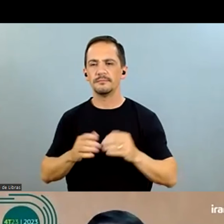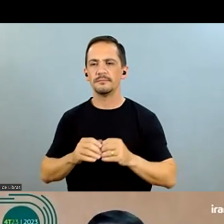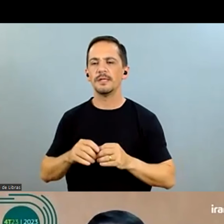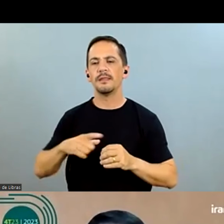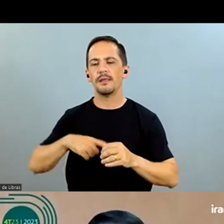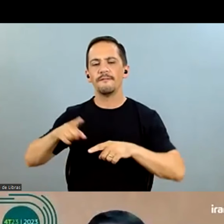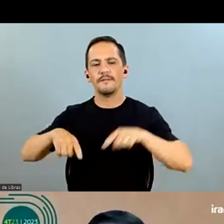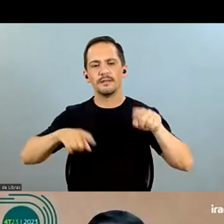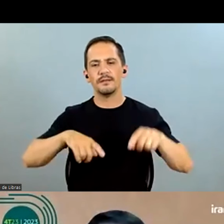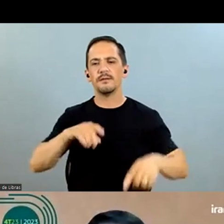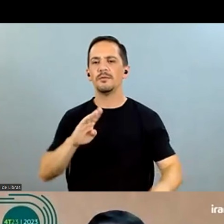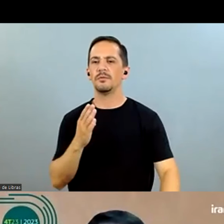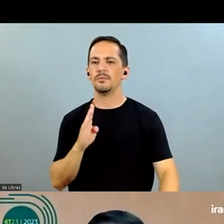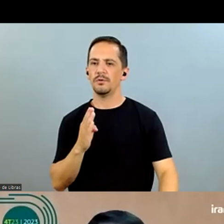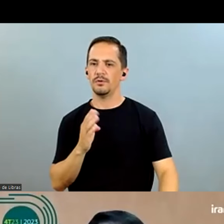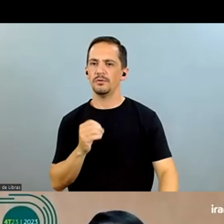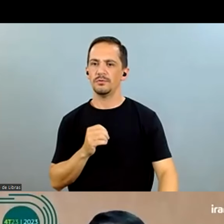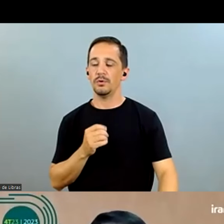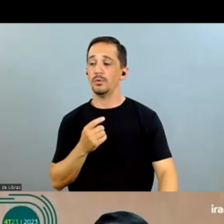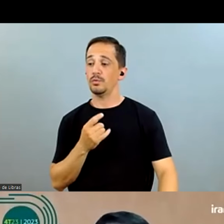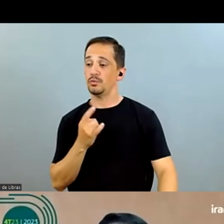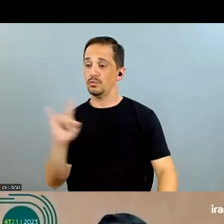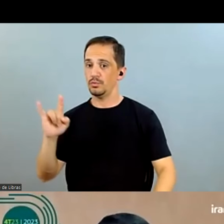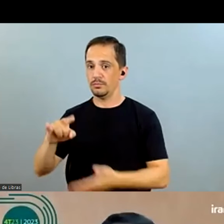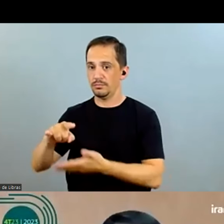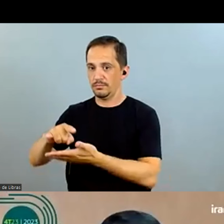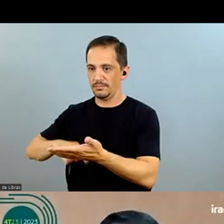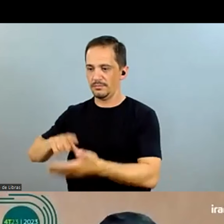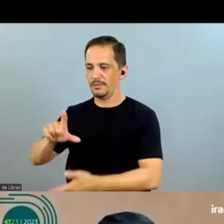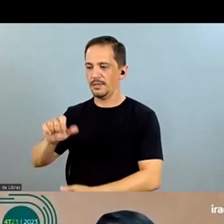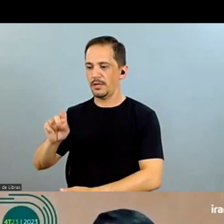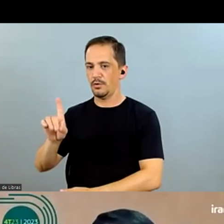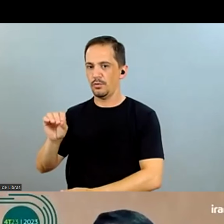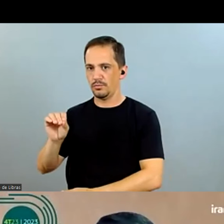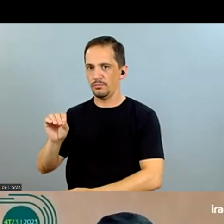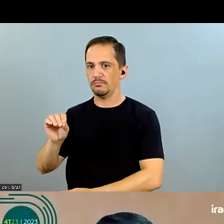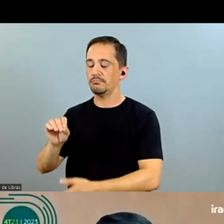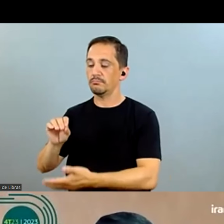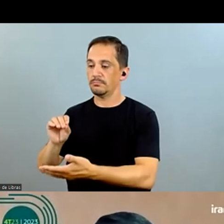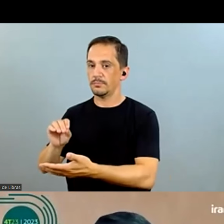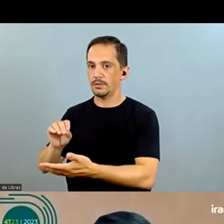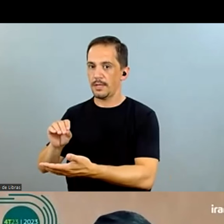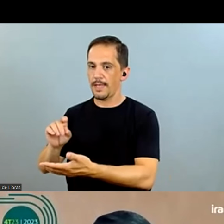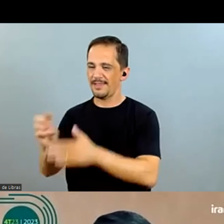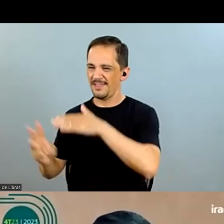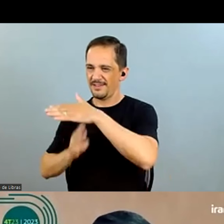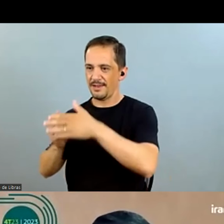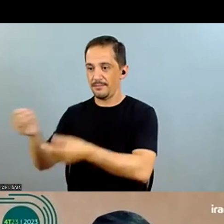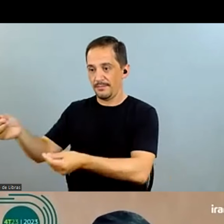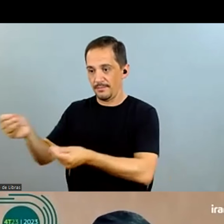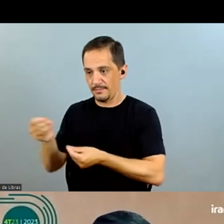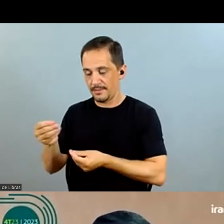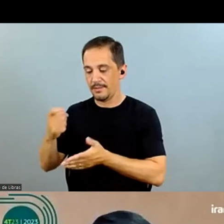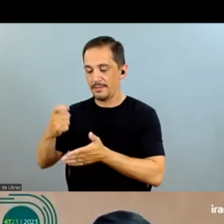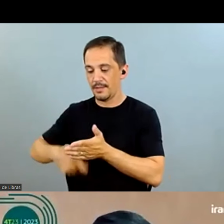as assumptions do último laudo da empresa terceirizada que a gente contrata que é sempre no final do ano então usamos taxa de desconto do laudo de dezembro de